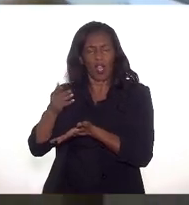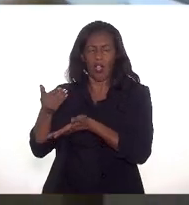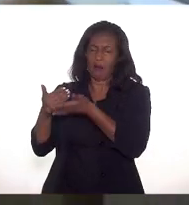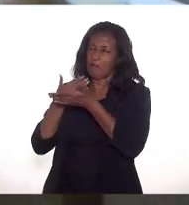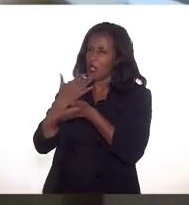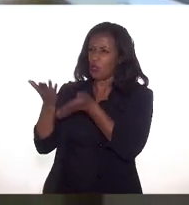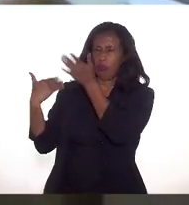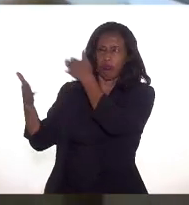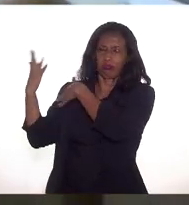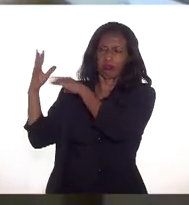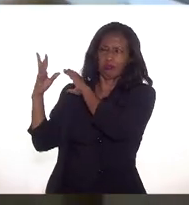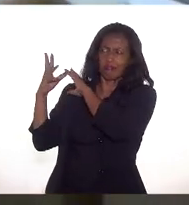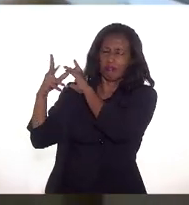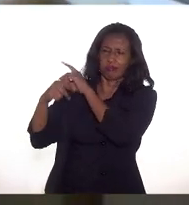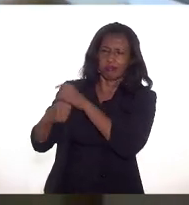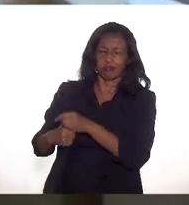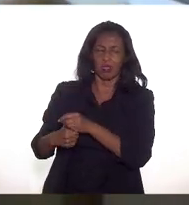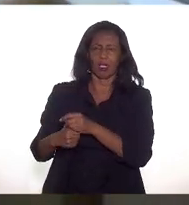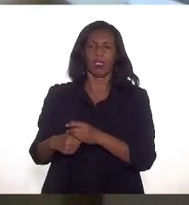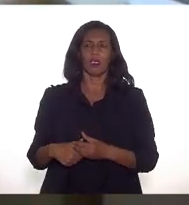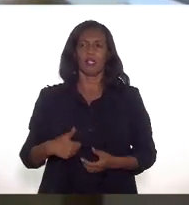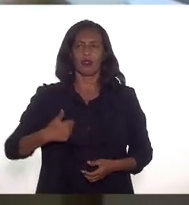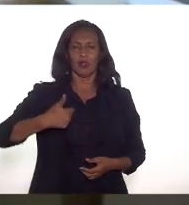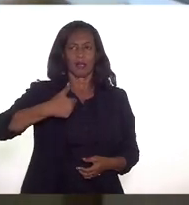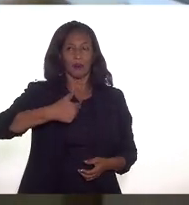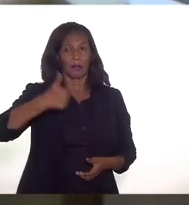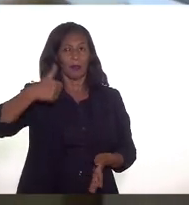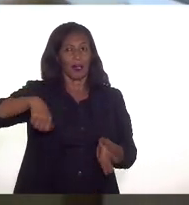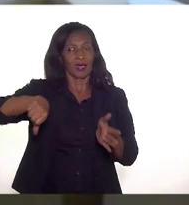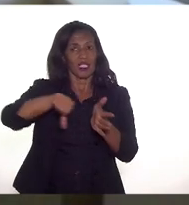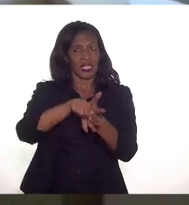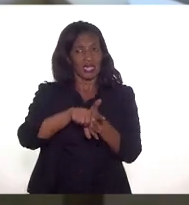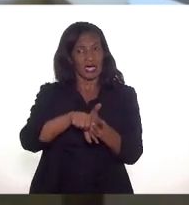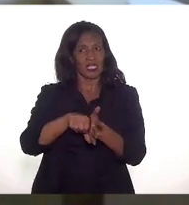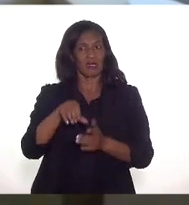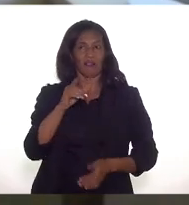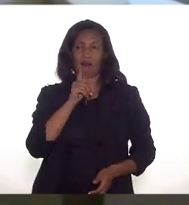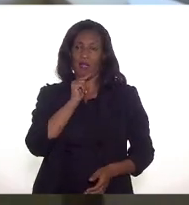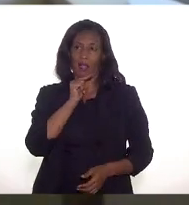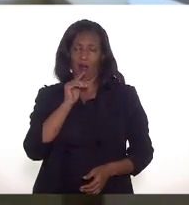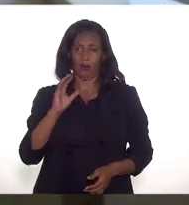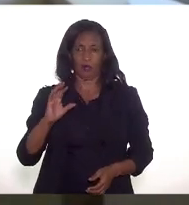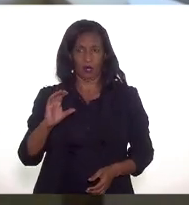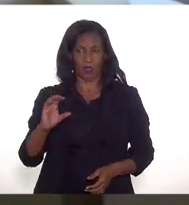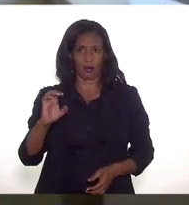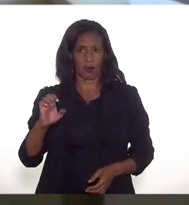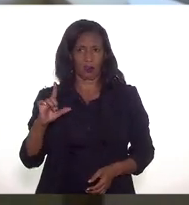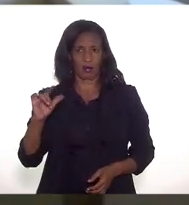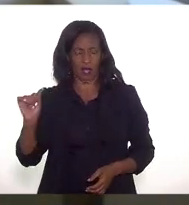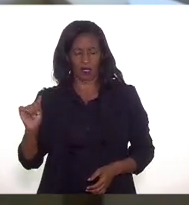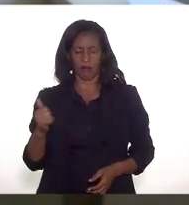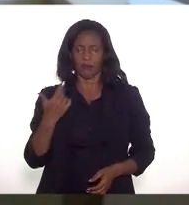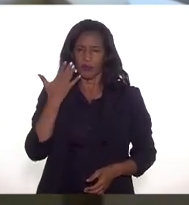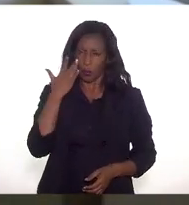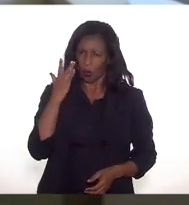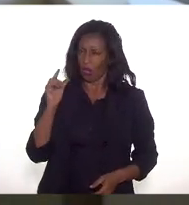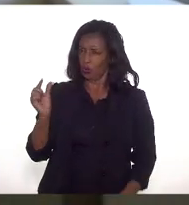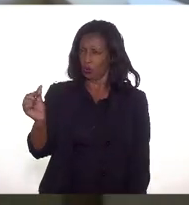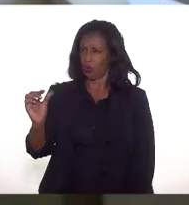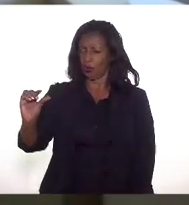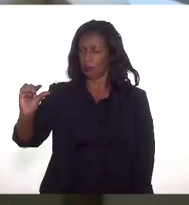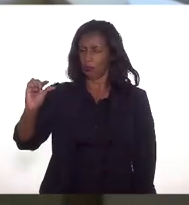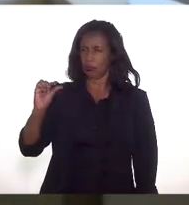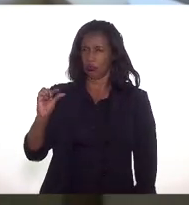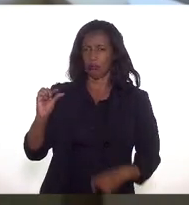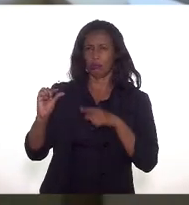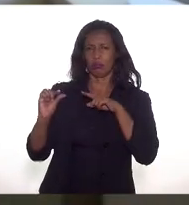lá atrás, em uma das, na primeira crise da SEDAI. Então, acho que esse dinheiro